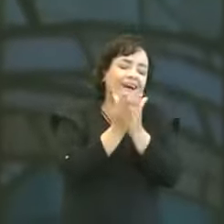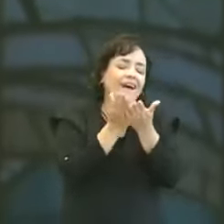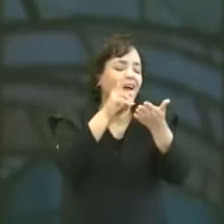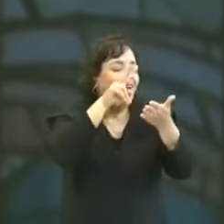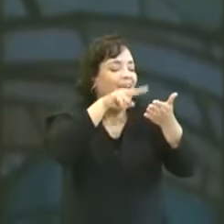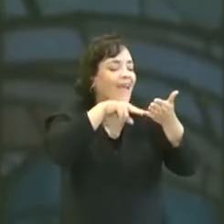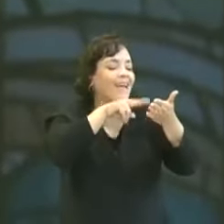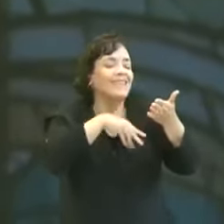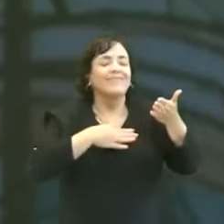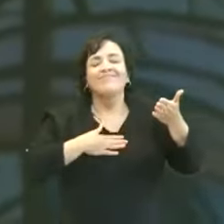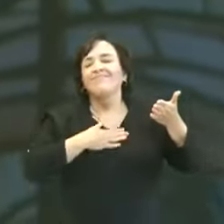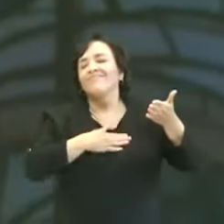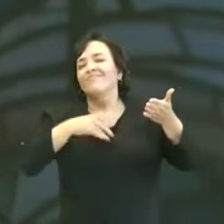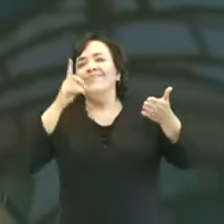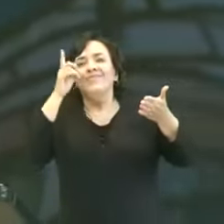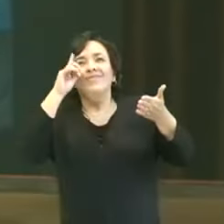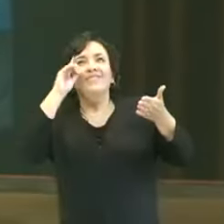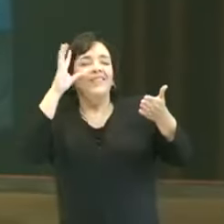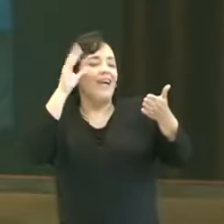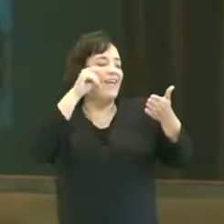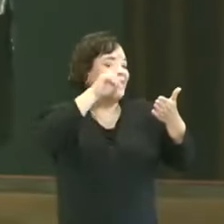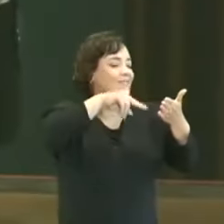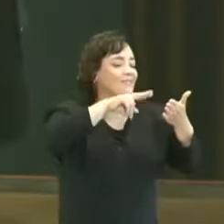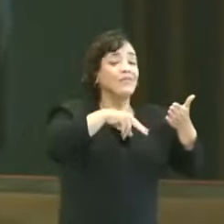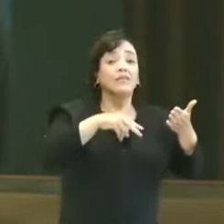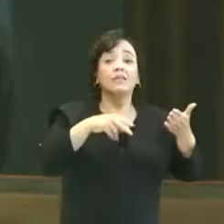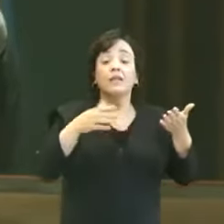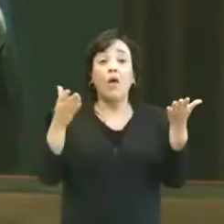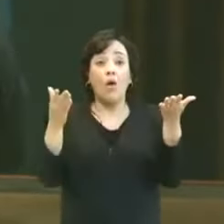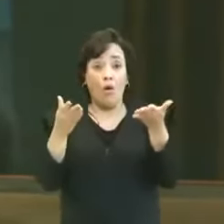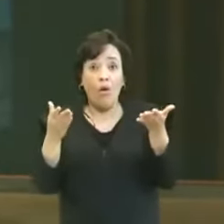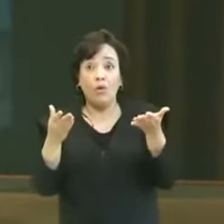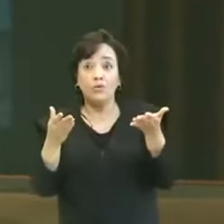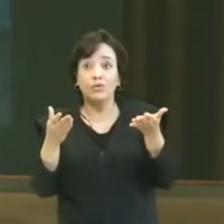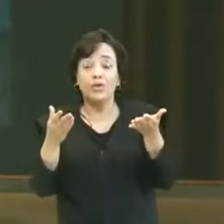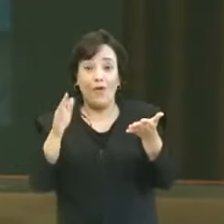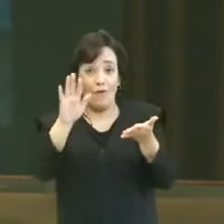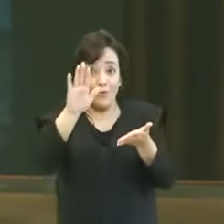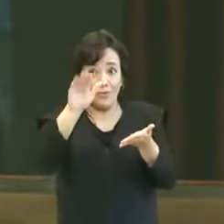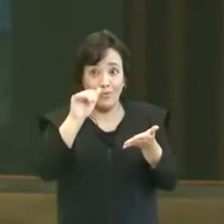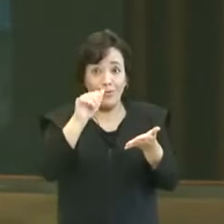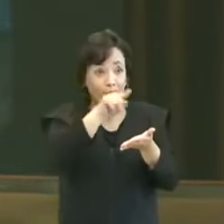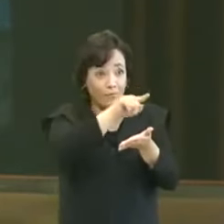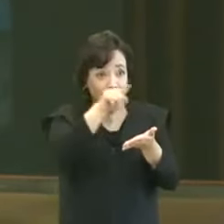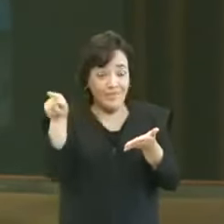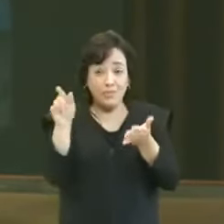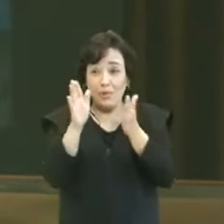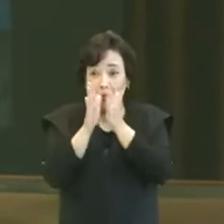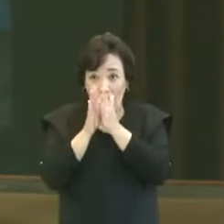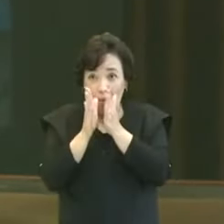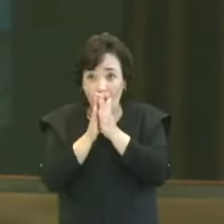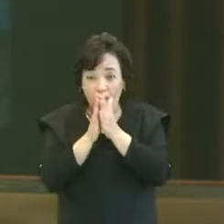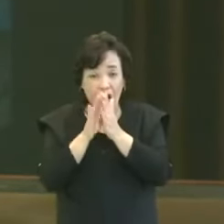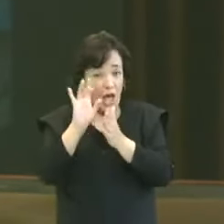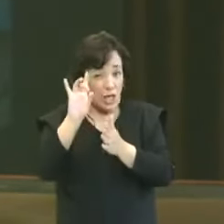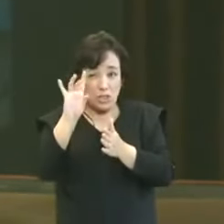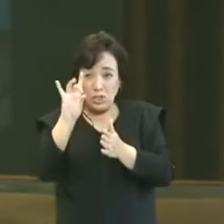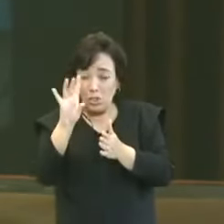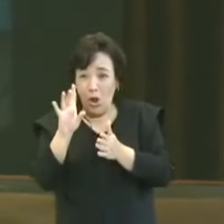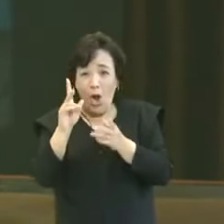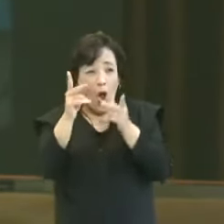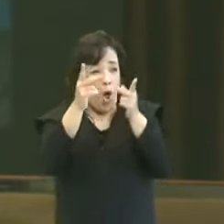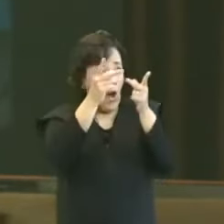meditam de dia e de noite. Eu não vim te convidar para orar durante uma campanha. Eu não vim te convidar hoje